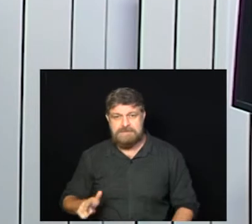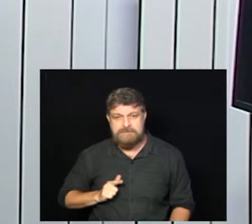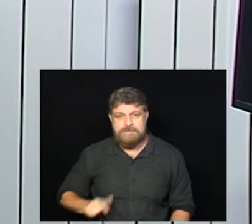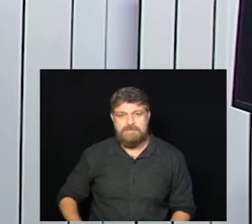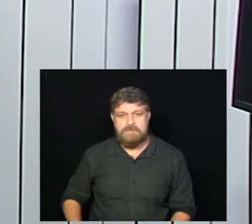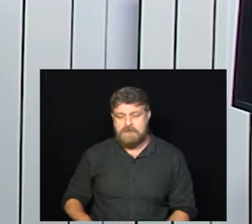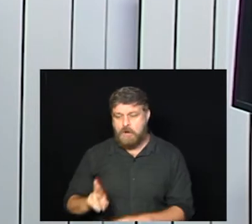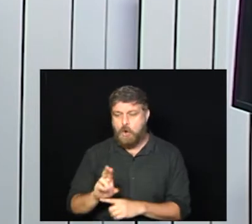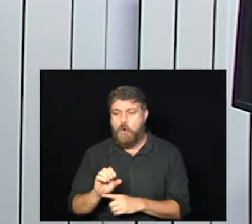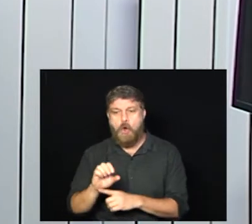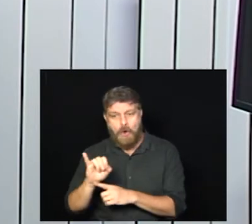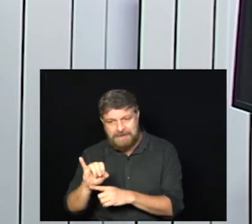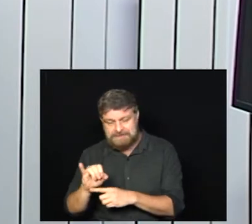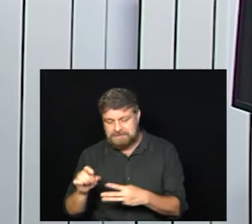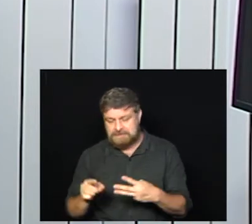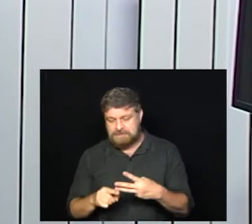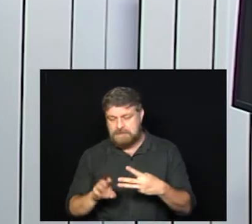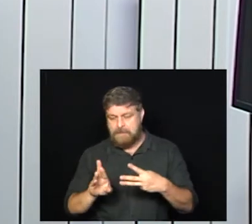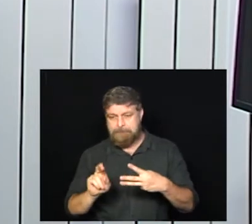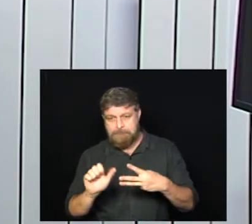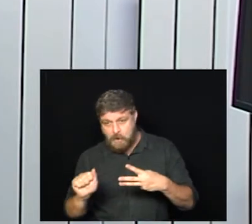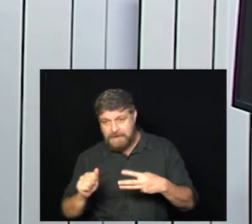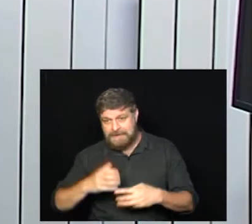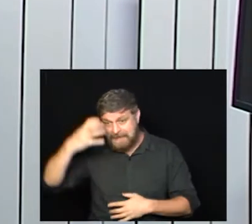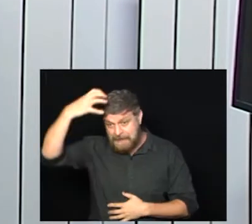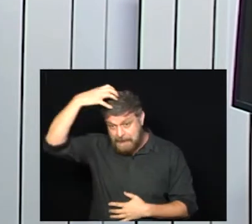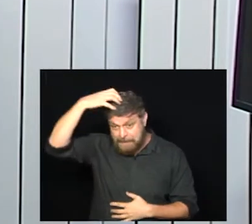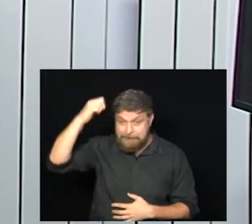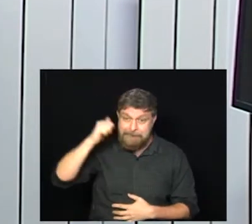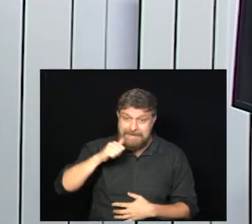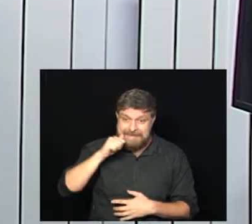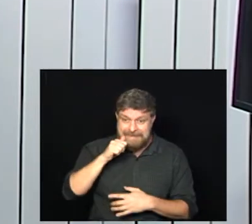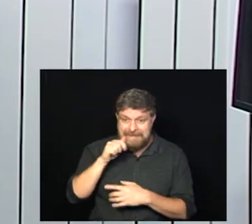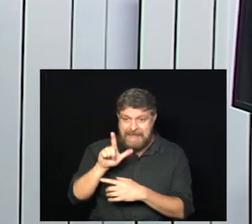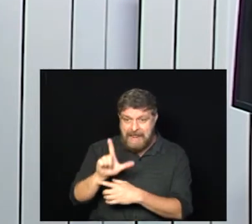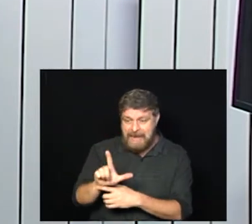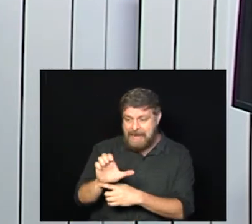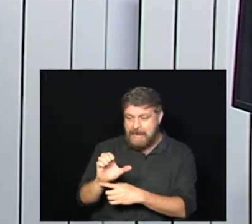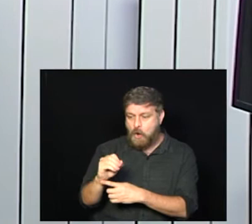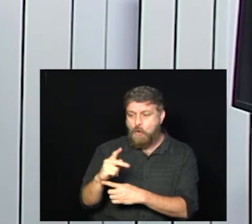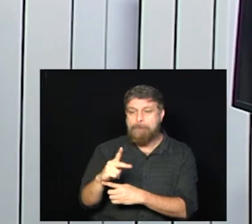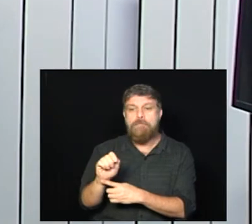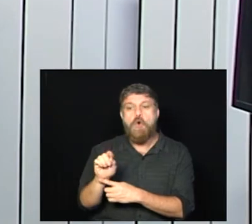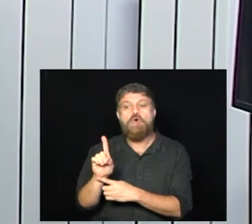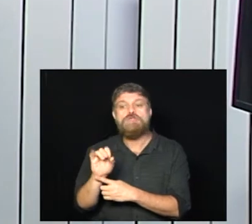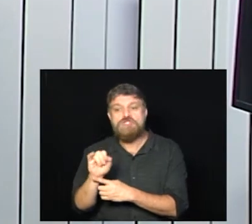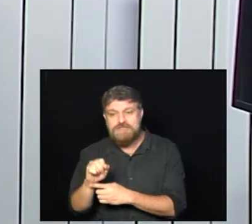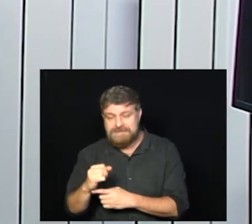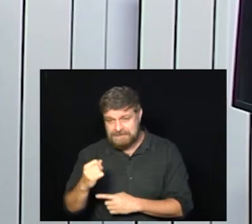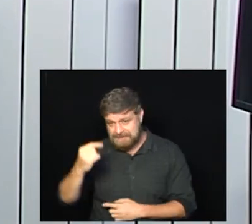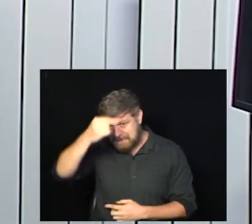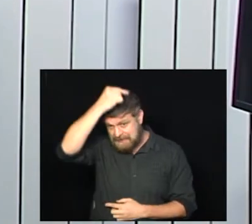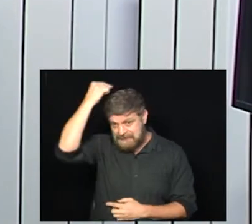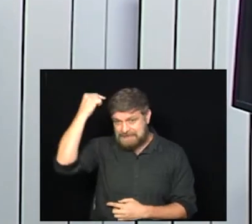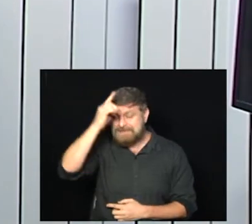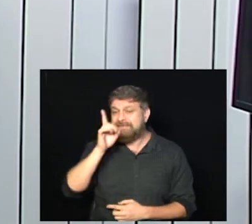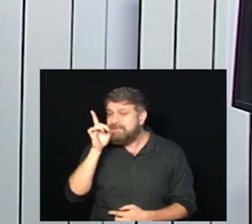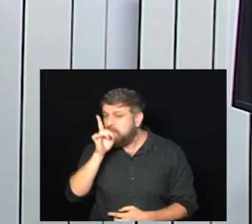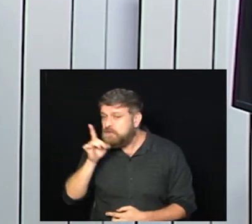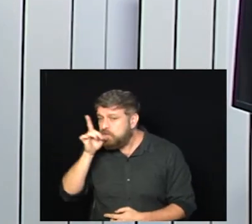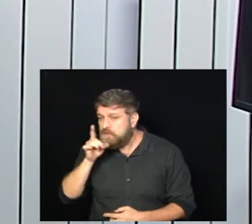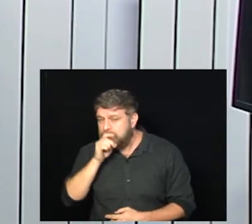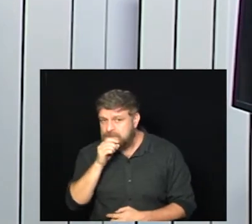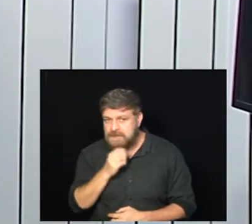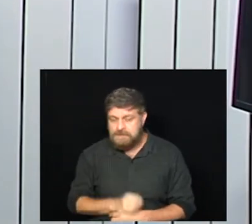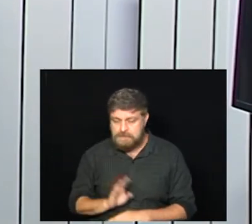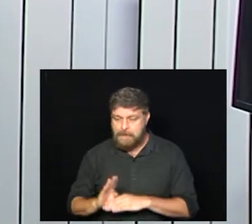e Borg, Parque Imperatriz Leopoldina, Jardim São Domingos Sávio, Vila Nova,